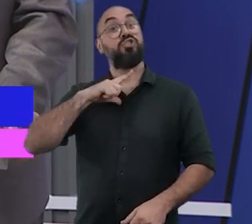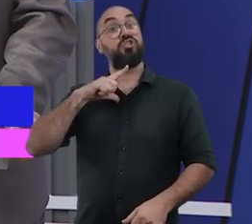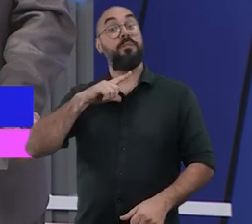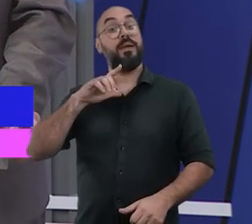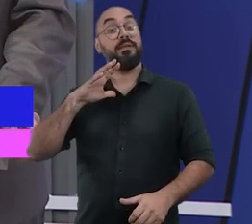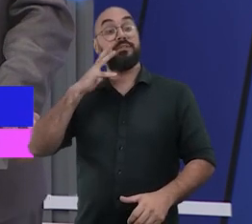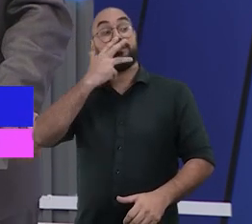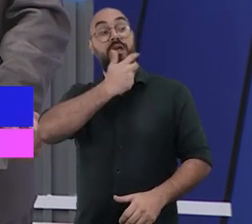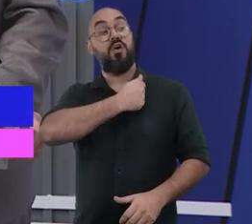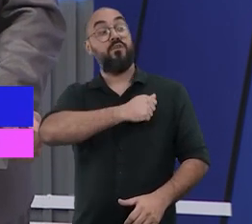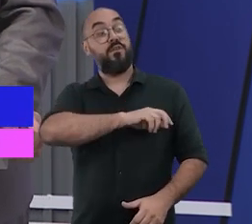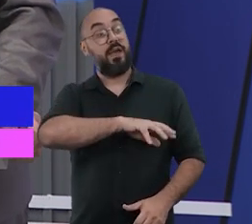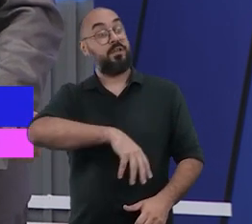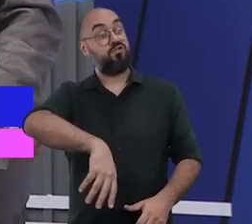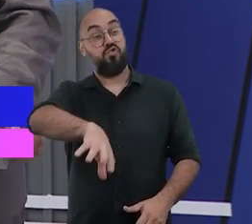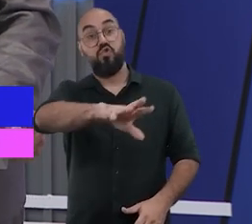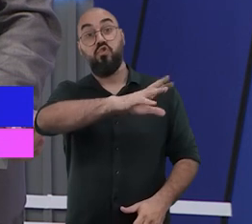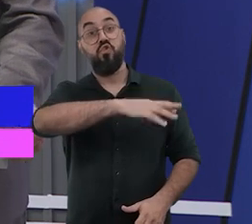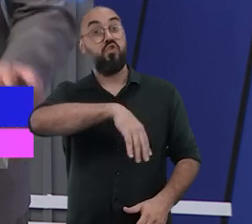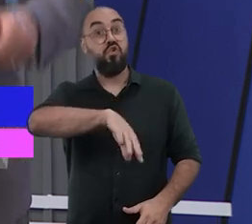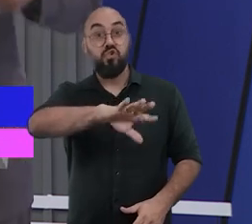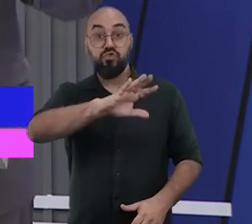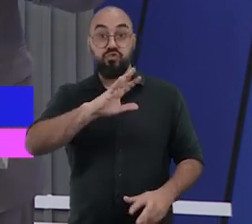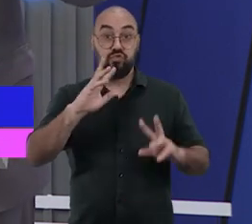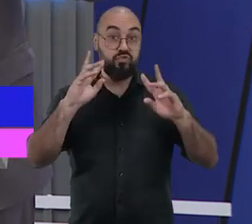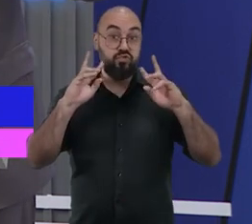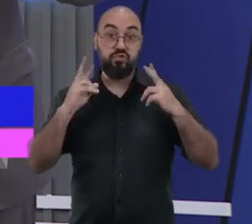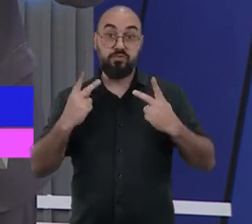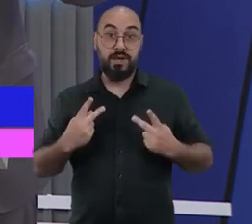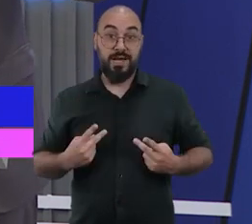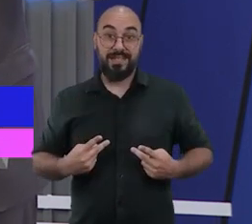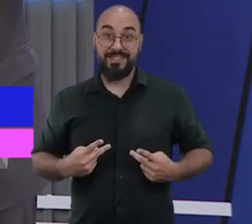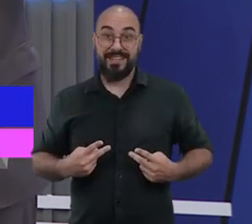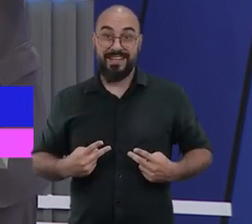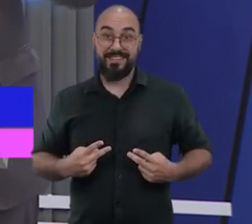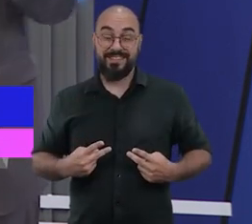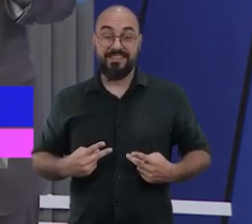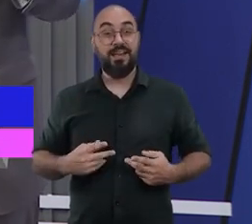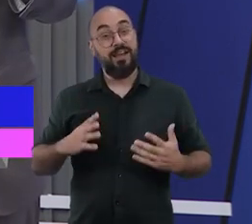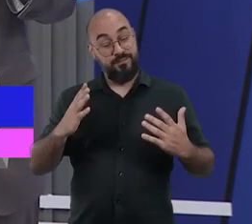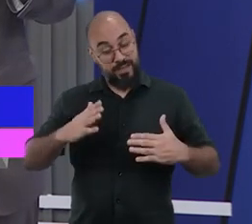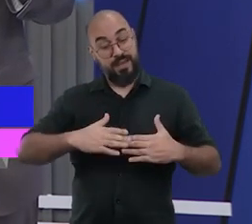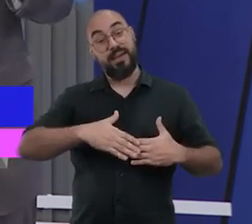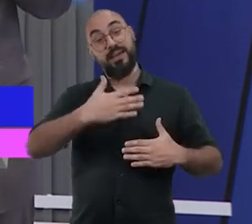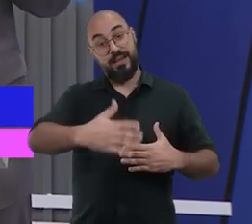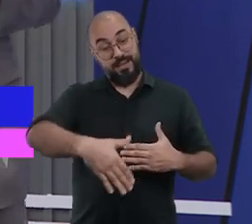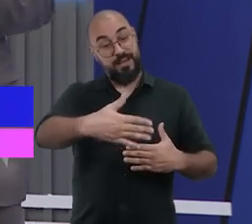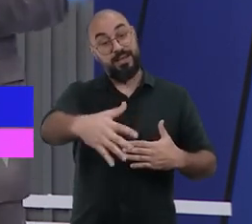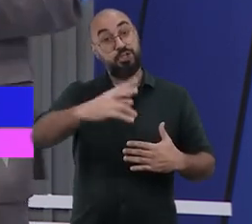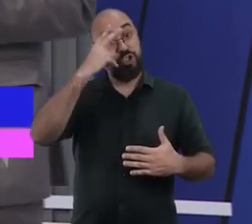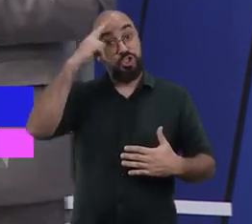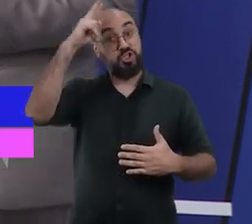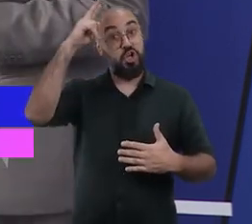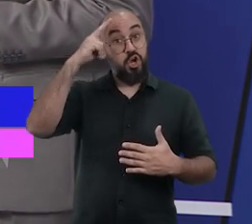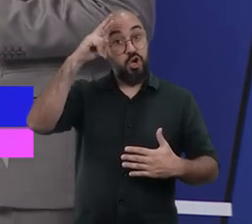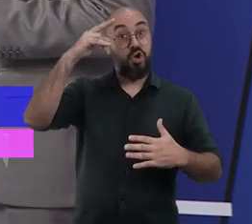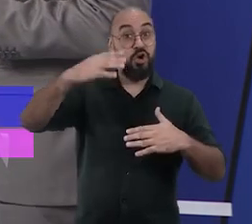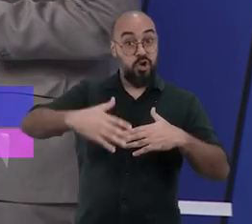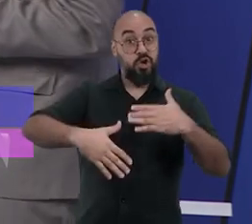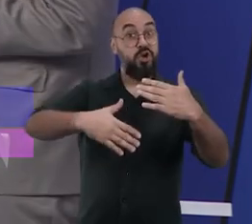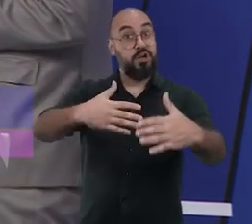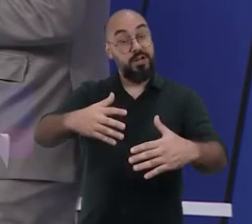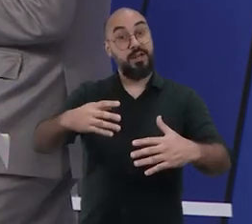humanidade ser delineada. E isso vai ficando cada vez mais claro em toda a história. Venha comigo